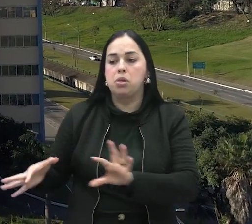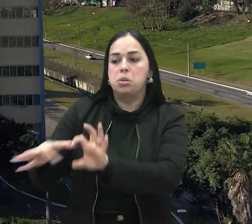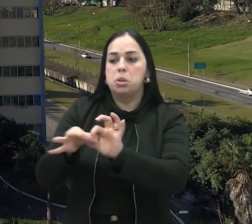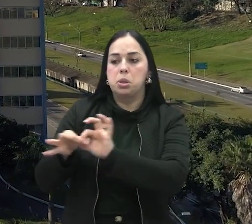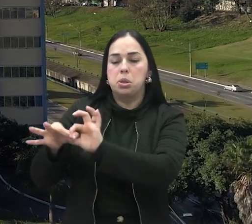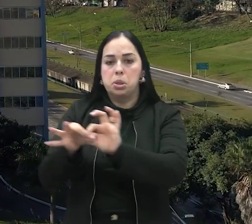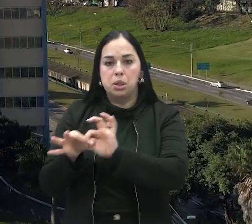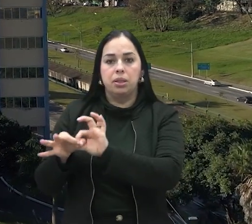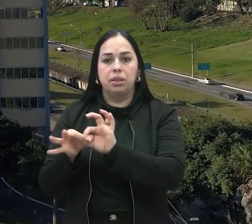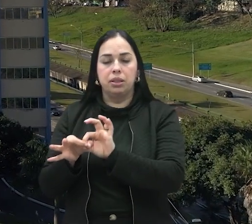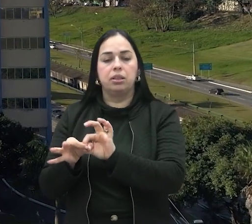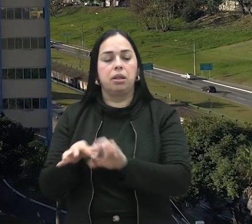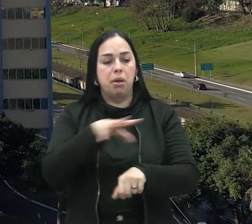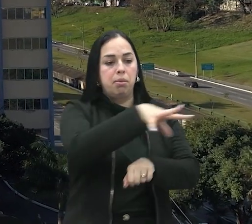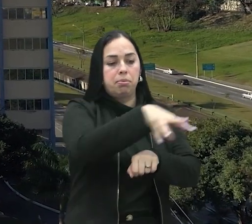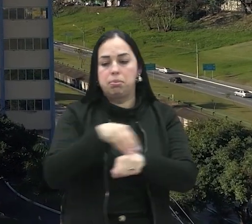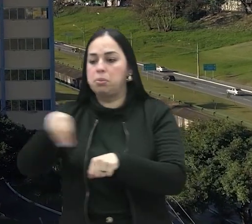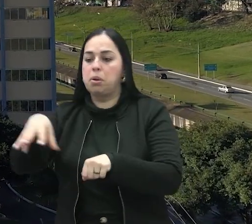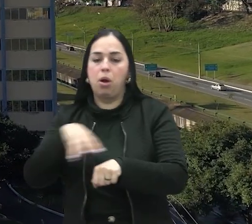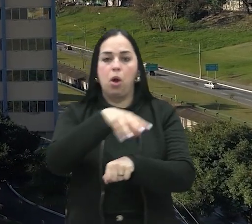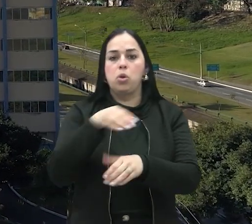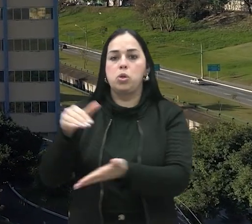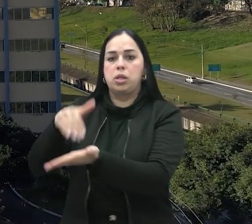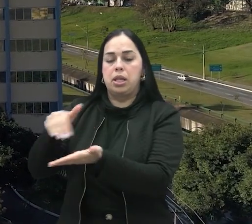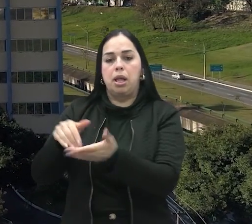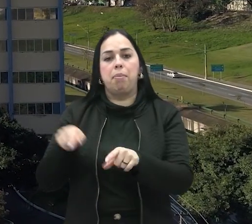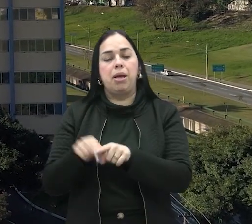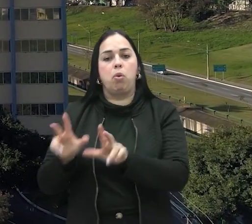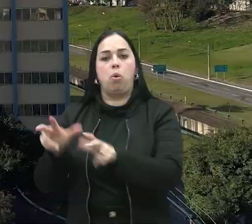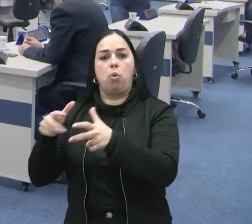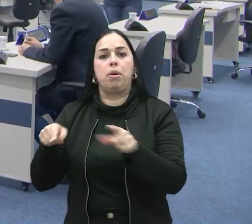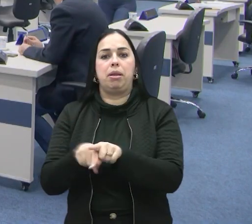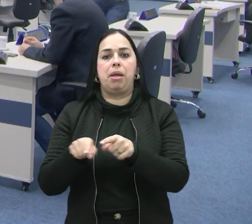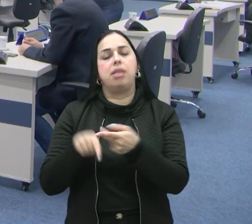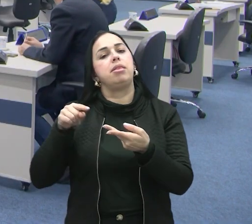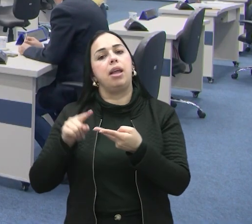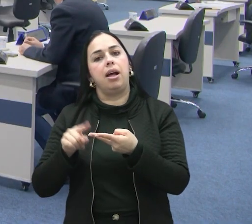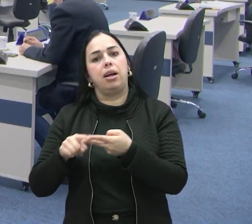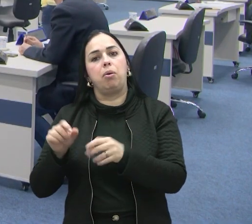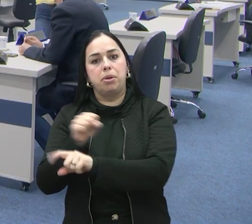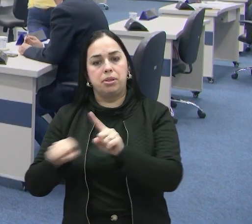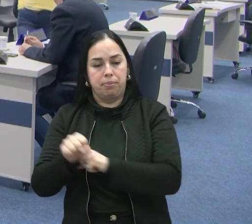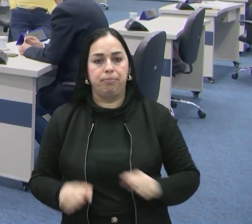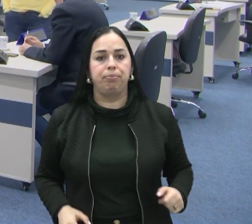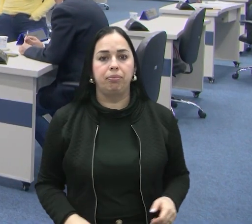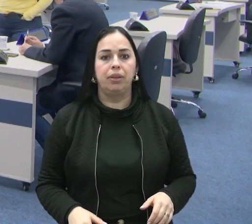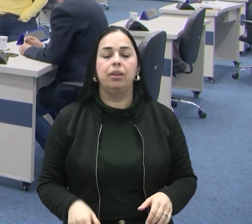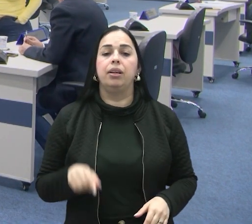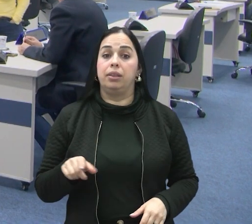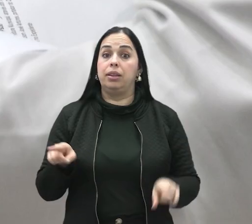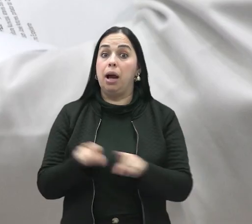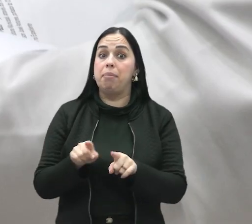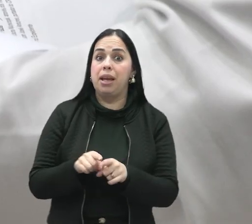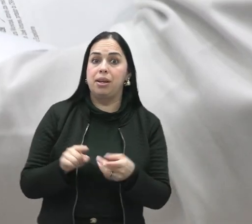e realizar interlocuções com outros poderes e a comunidade. Também em substituição à atual